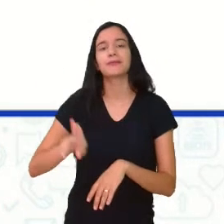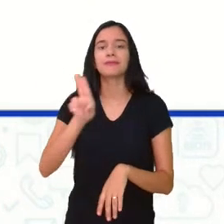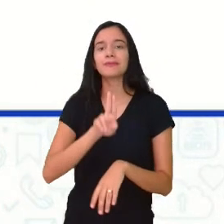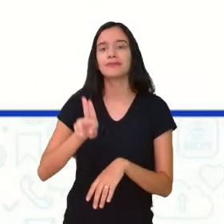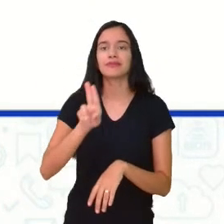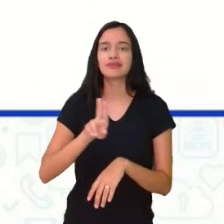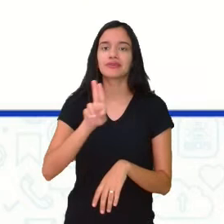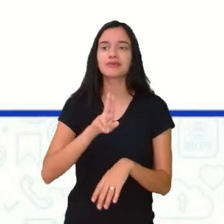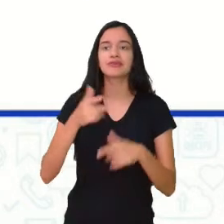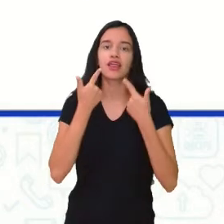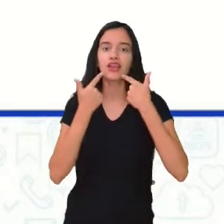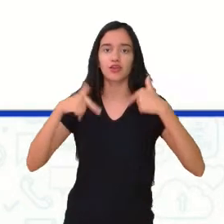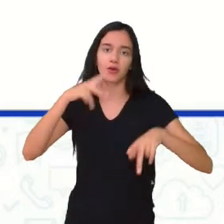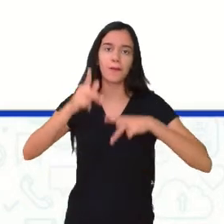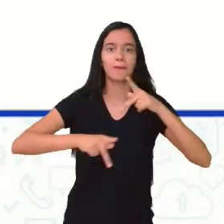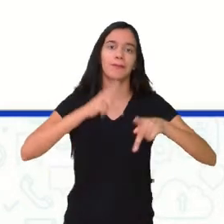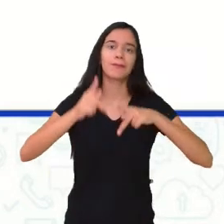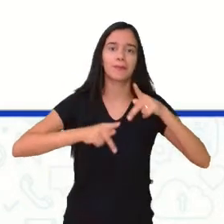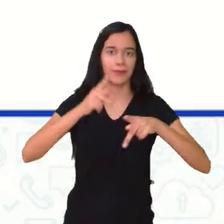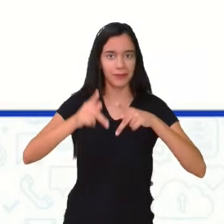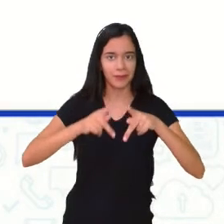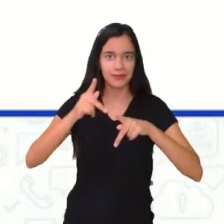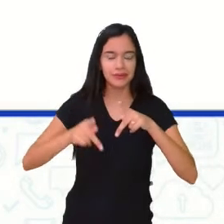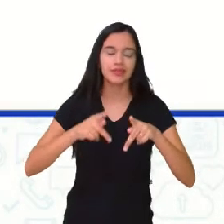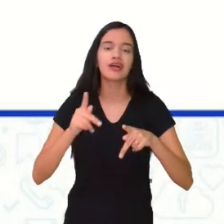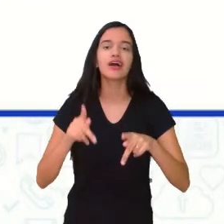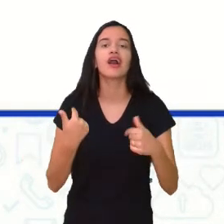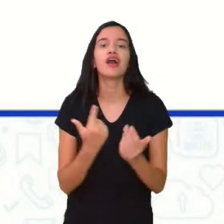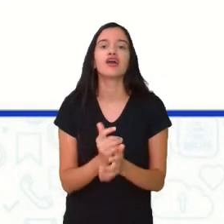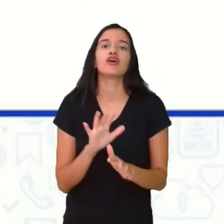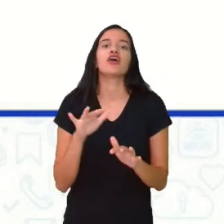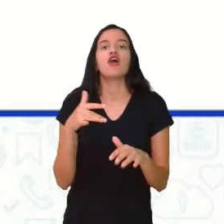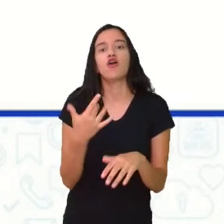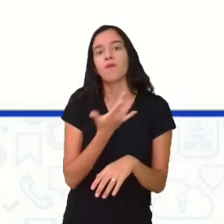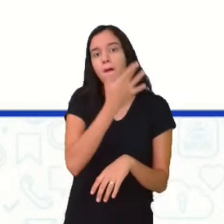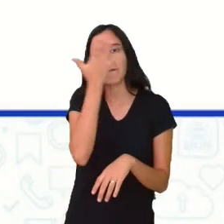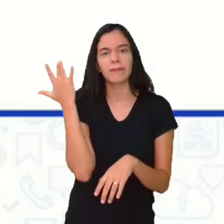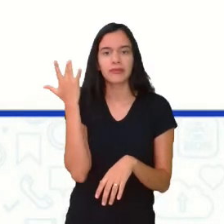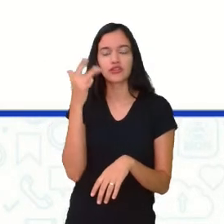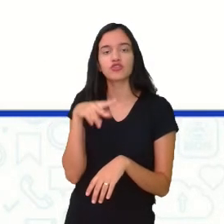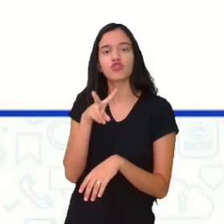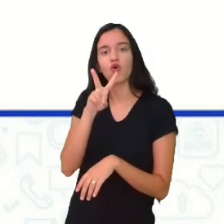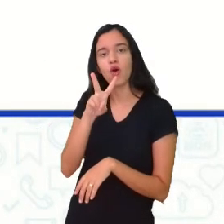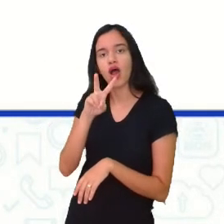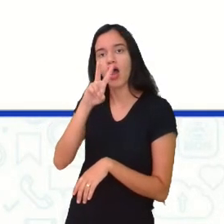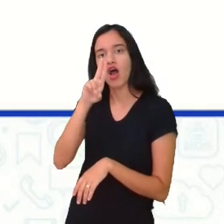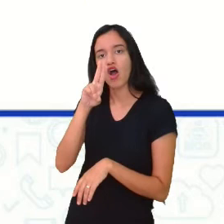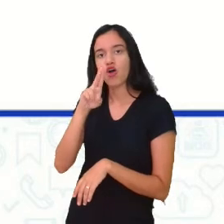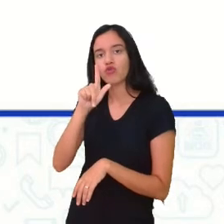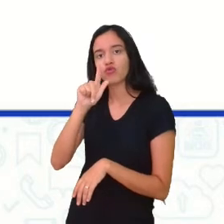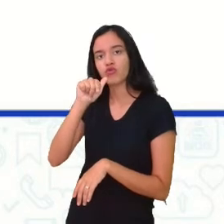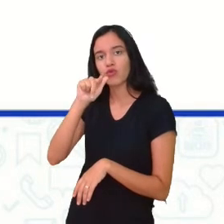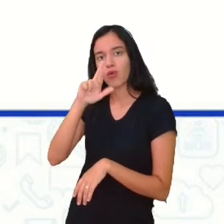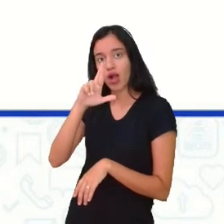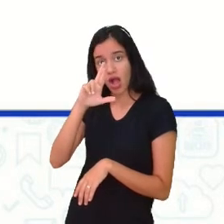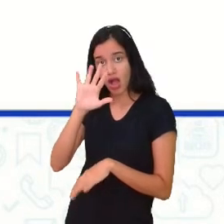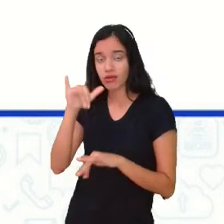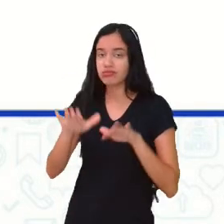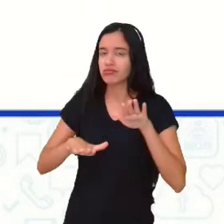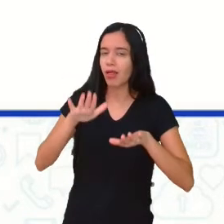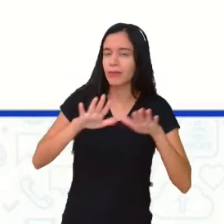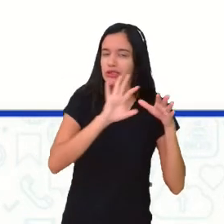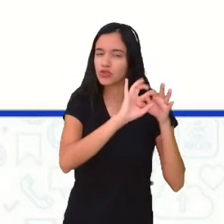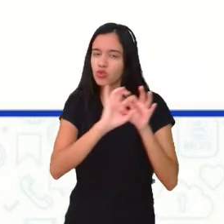linguagem popular que pode inclusive ser chula e grosseira e vulgar, dependendo do contexto abordado. Por conta